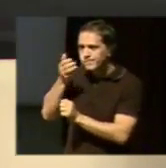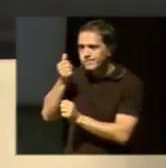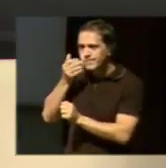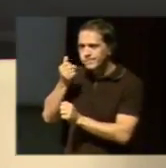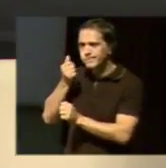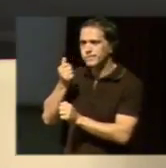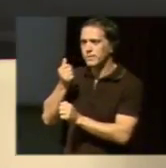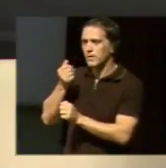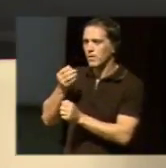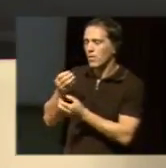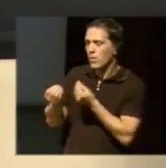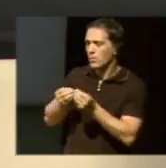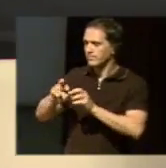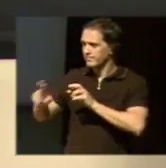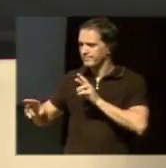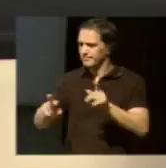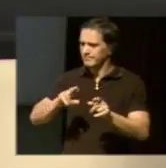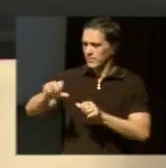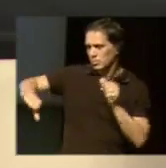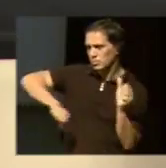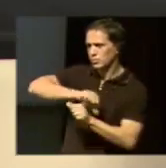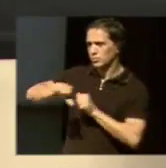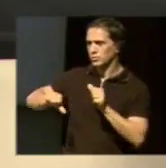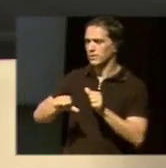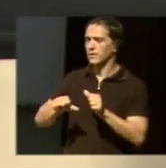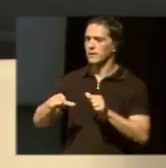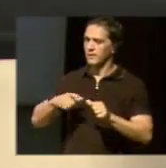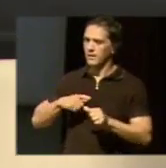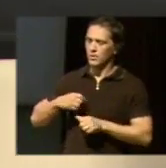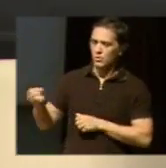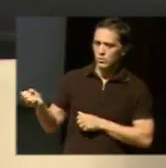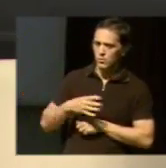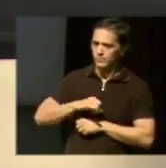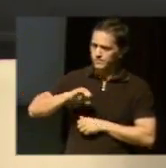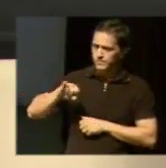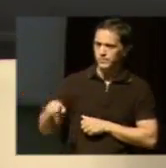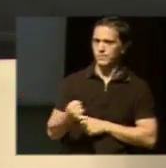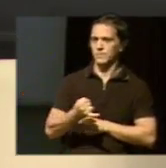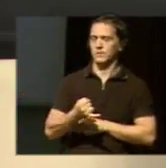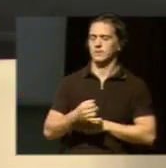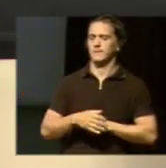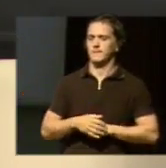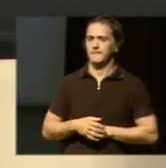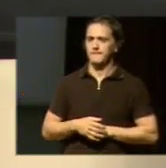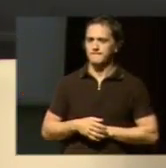Ou seja, temos uma nova oportunidade e possibilidade. Ou seja, para nós,